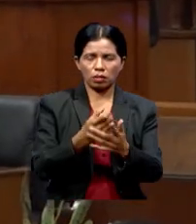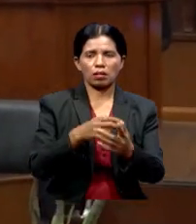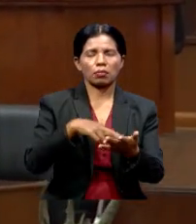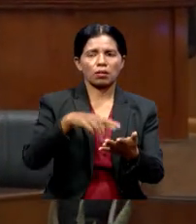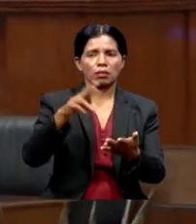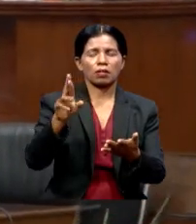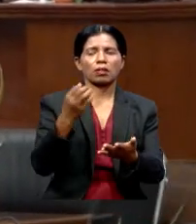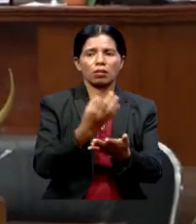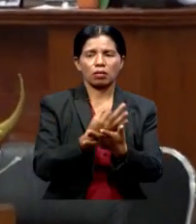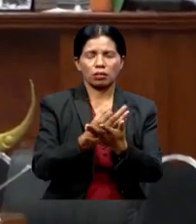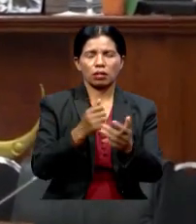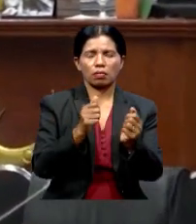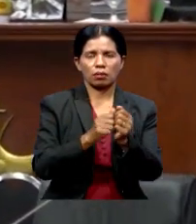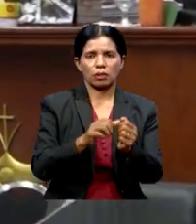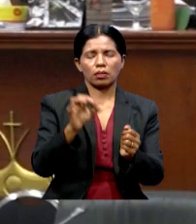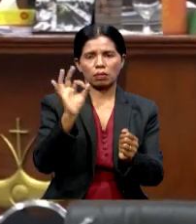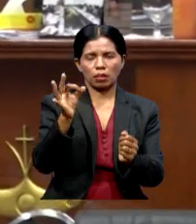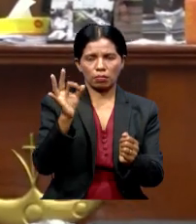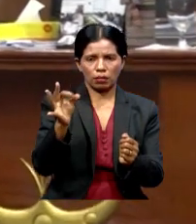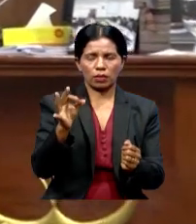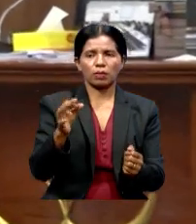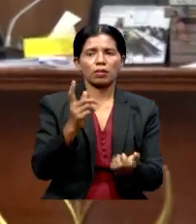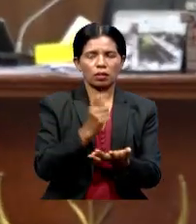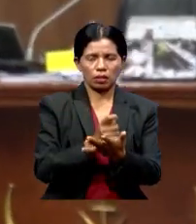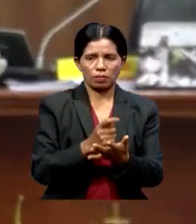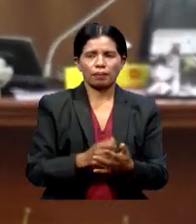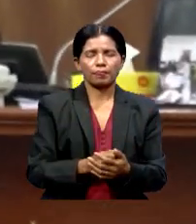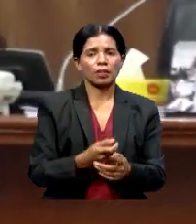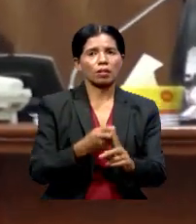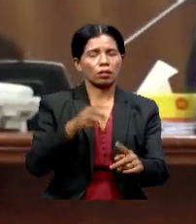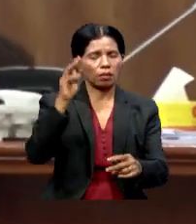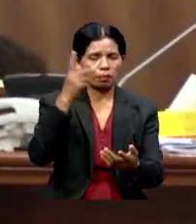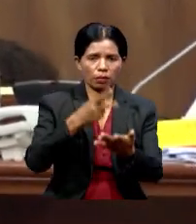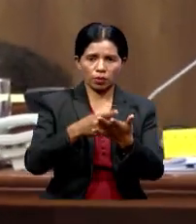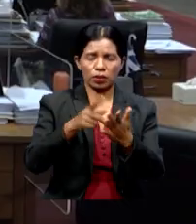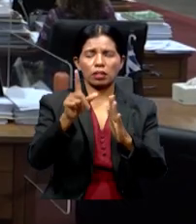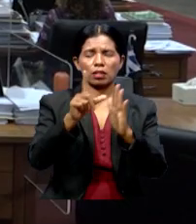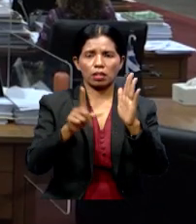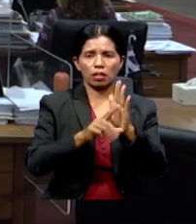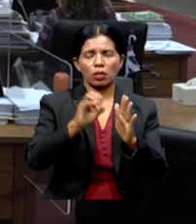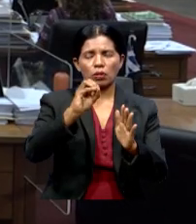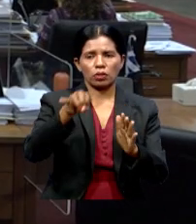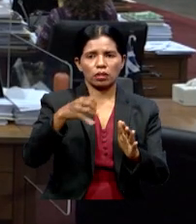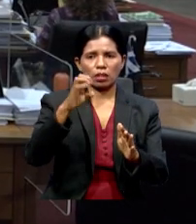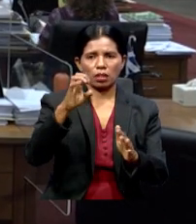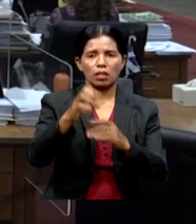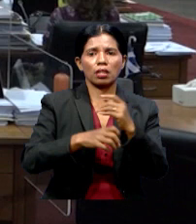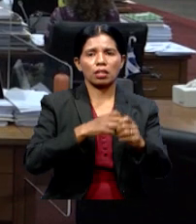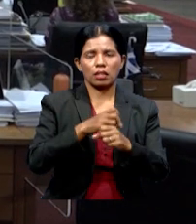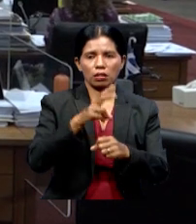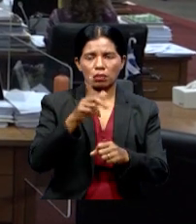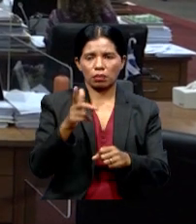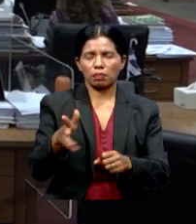de ho Tokon Cialiu. Governo Lihusi proposta lei orçamento geral Estado tina rejunrua Ruanulo